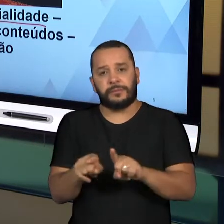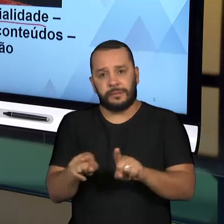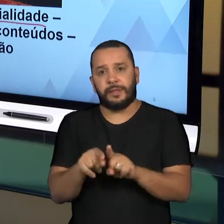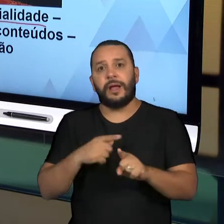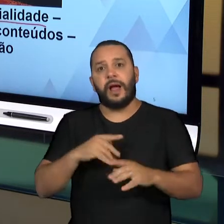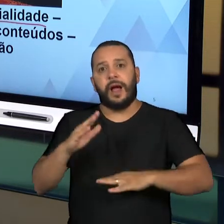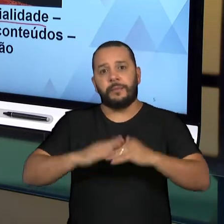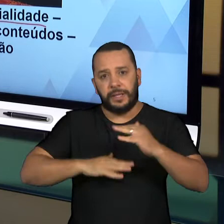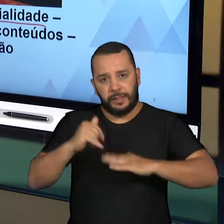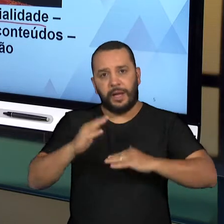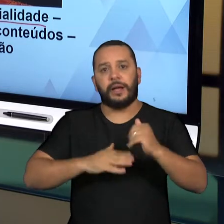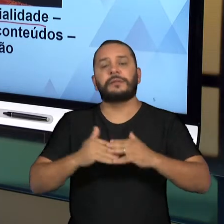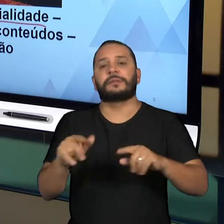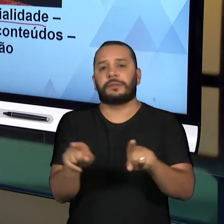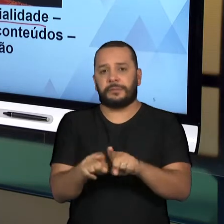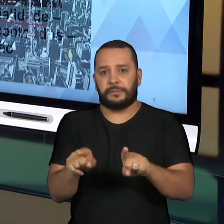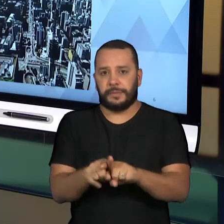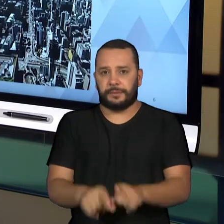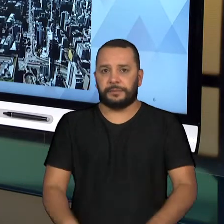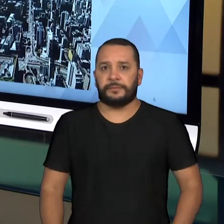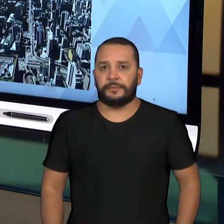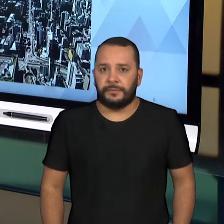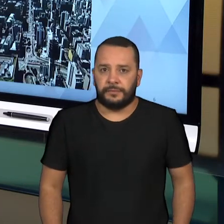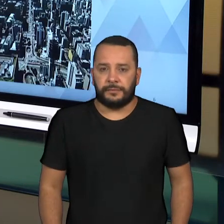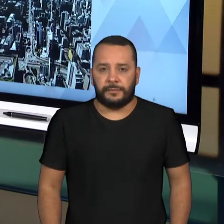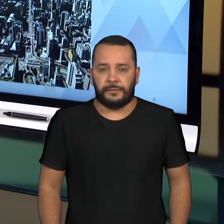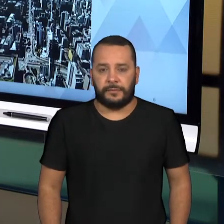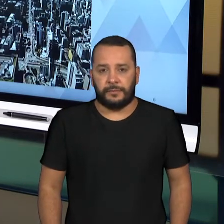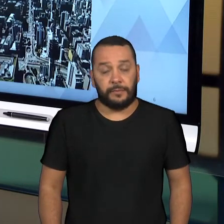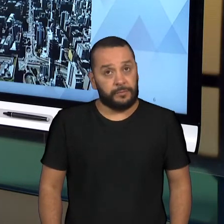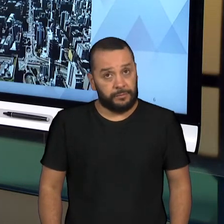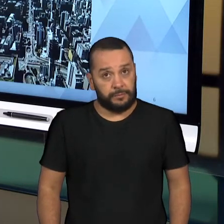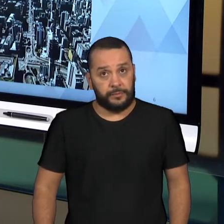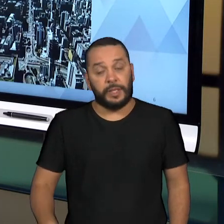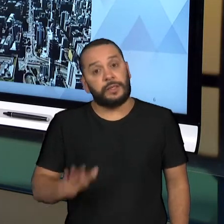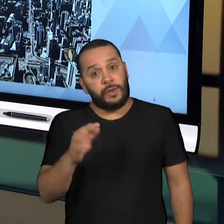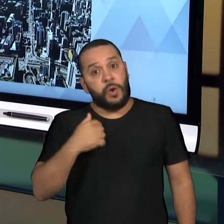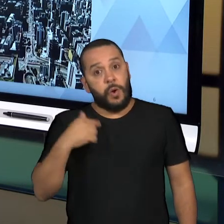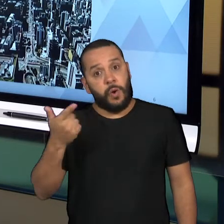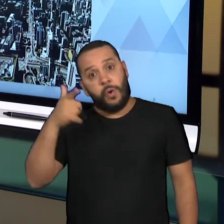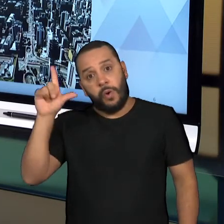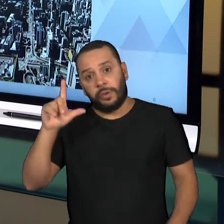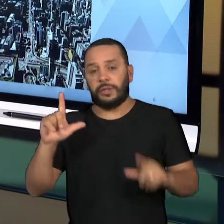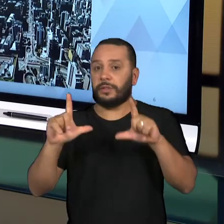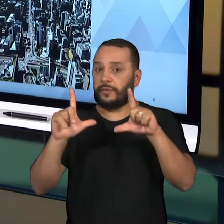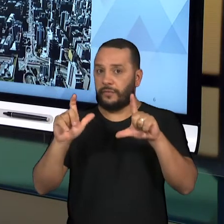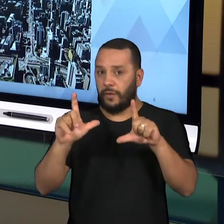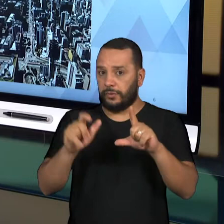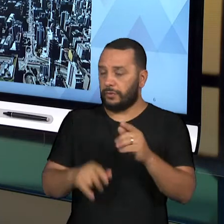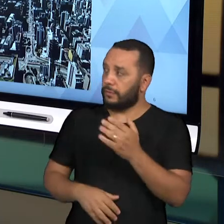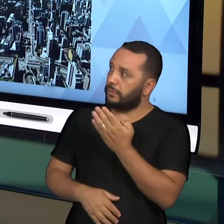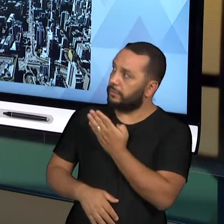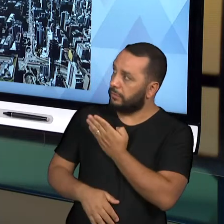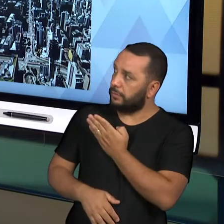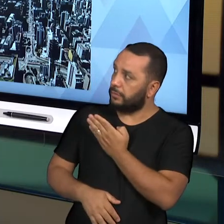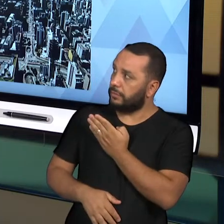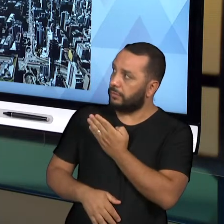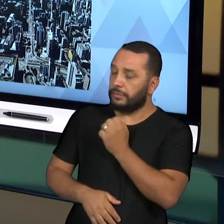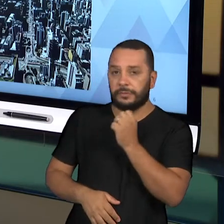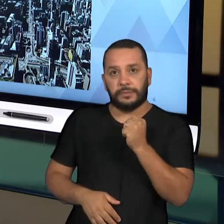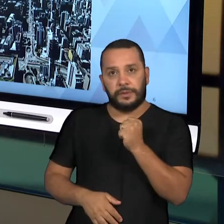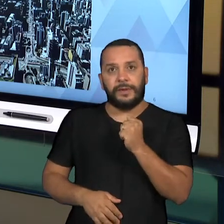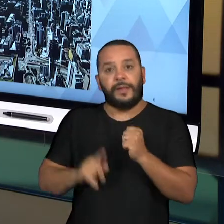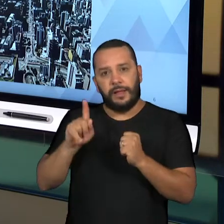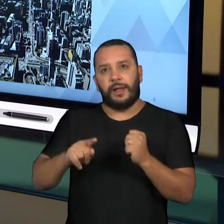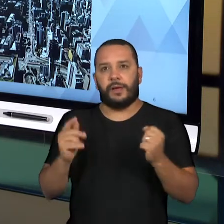escrita também né é outras imagens que podem ser significativas né são